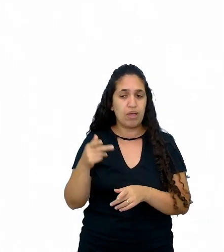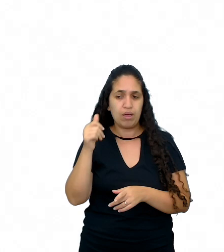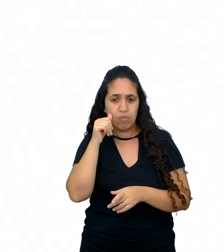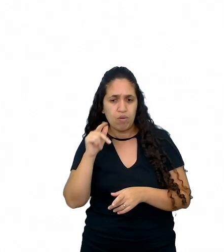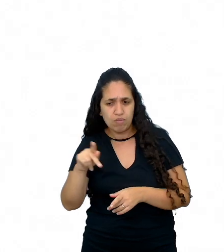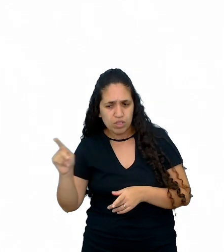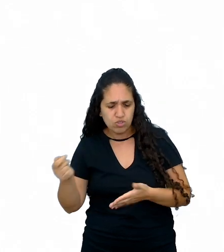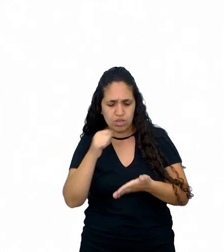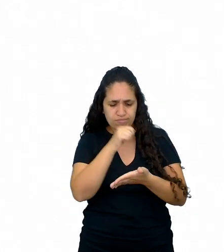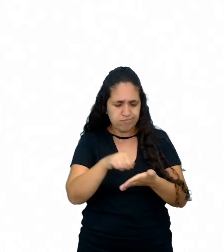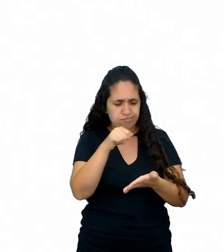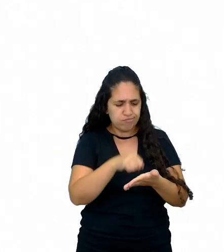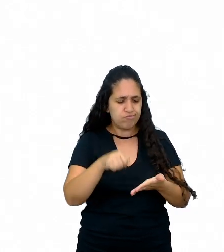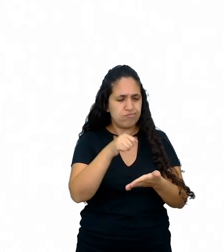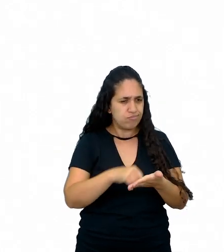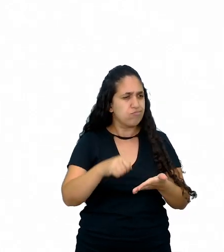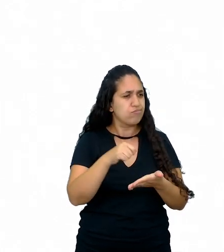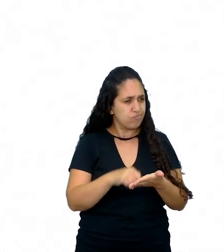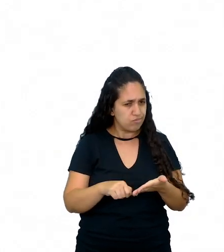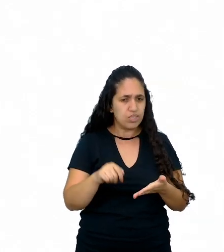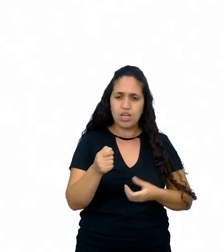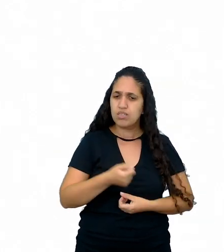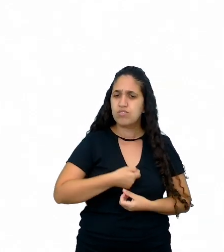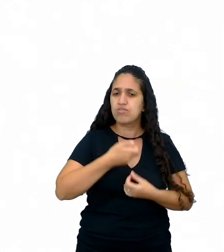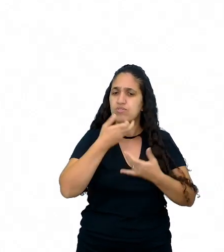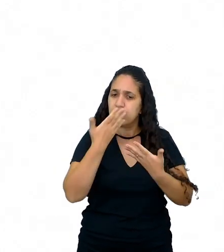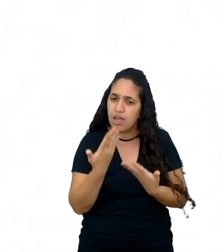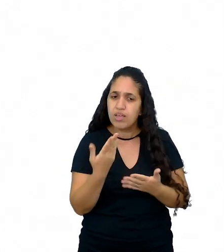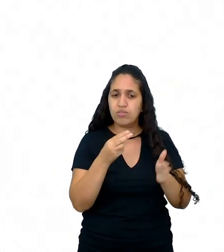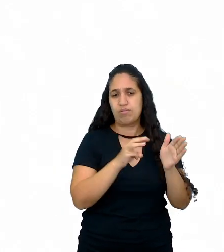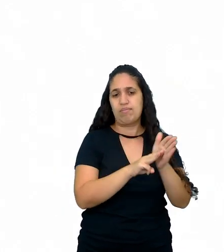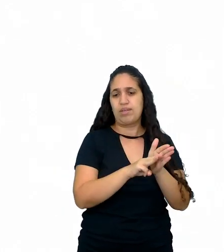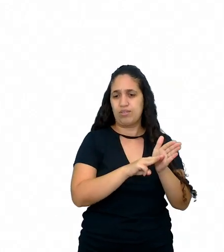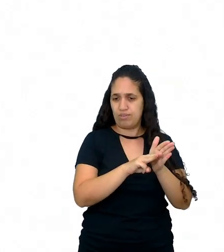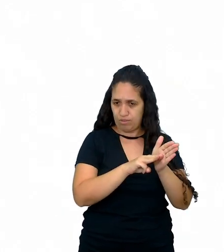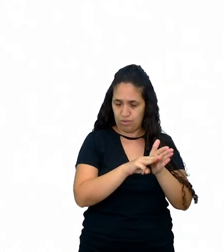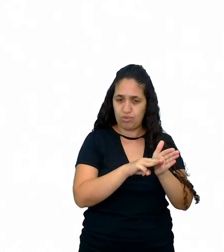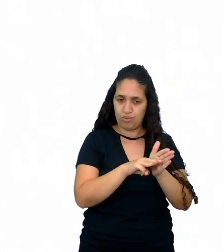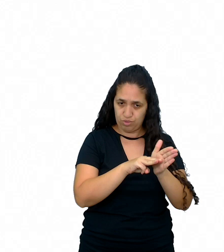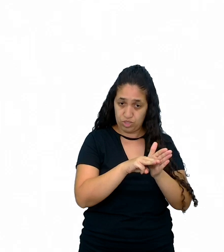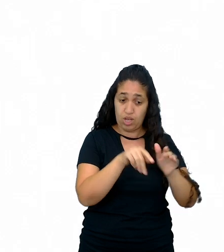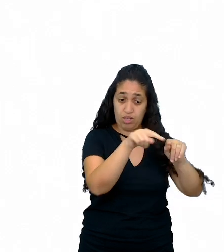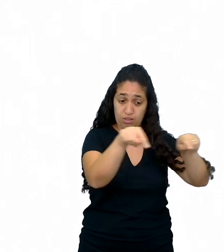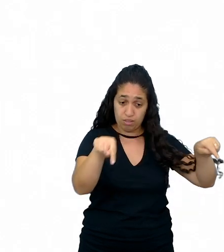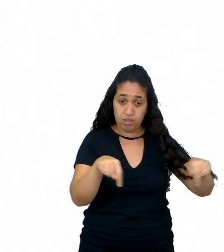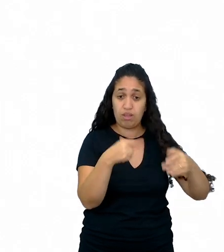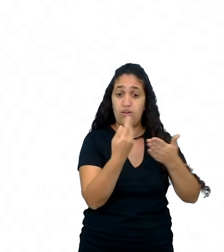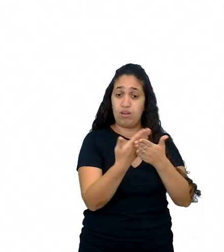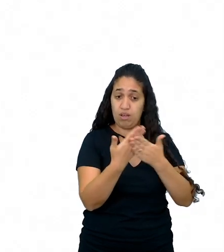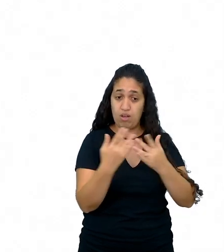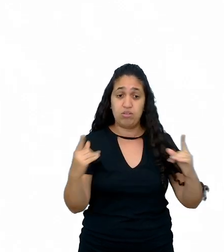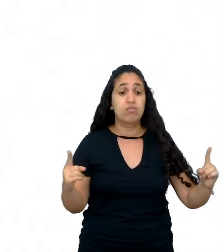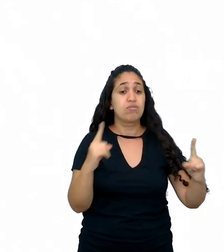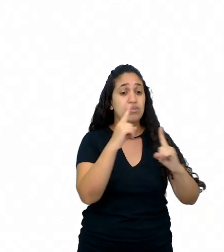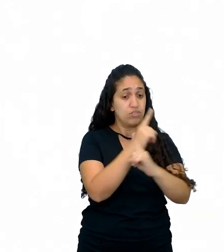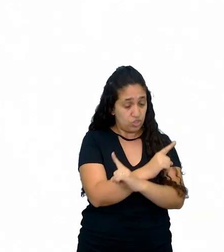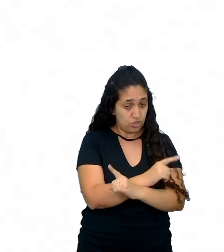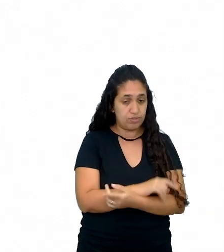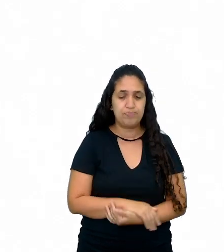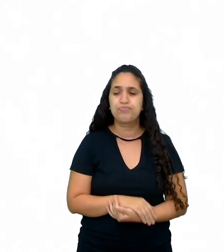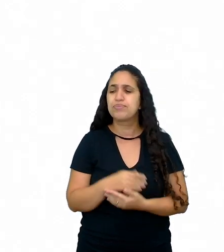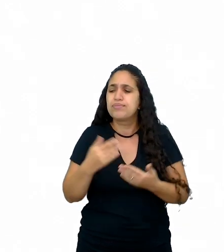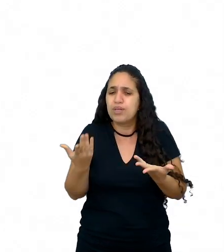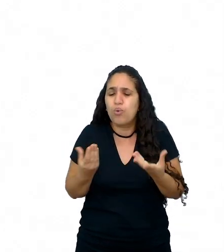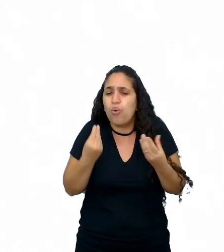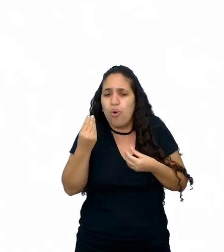né, nos livros, né, essa fala, né, dessa metodologia da sala de aula invertida. Então, a sala de aula invertida,